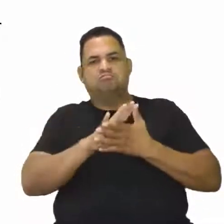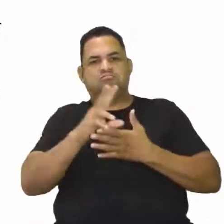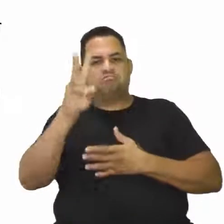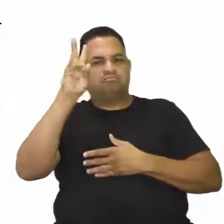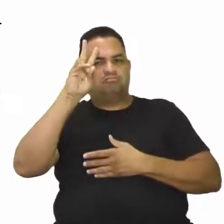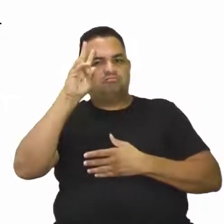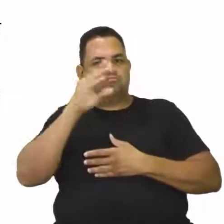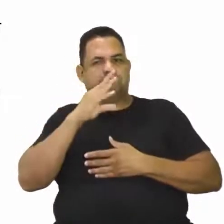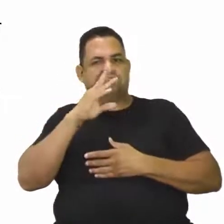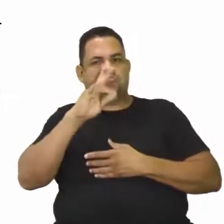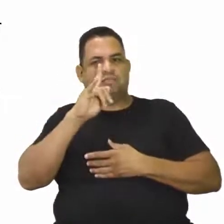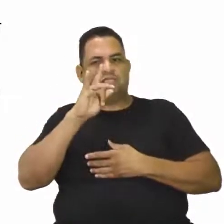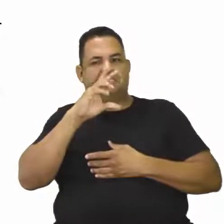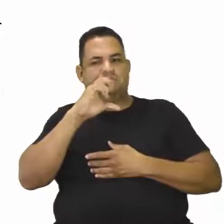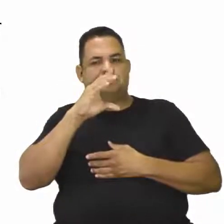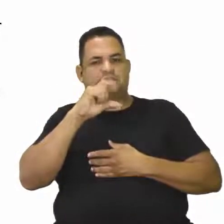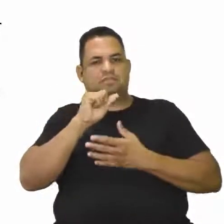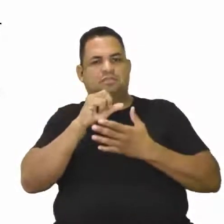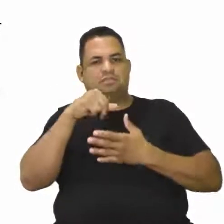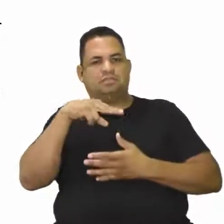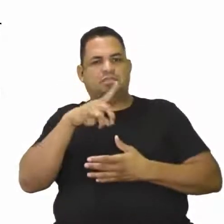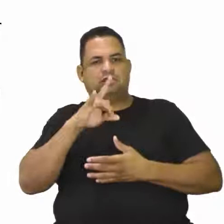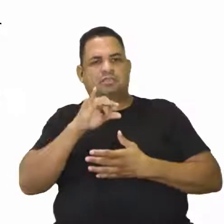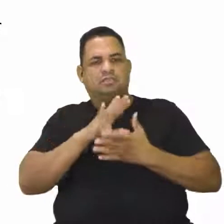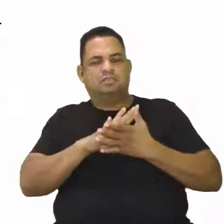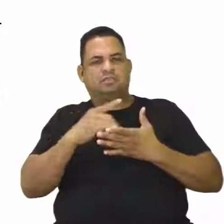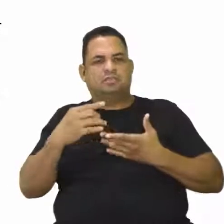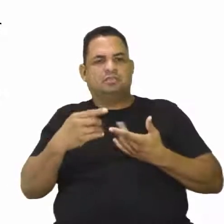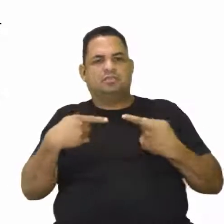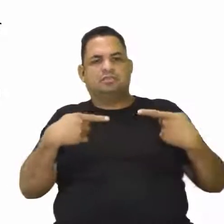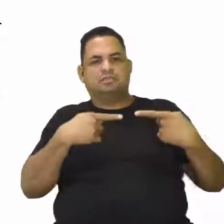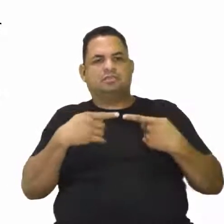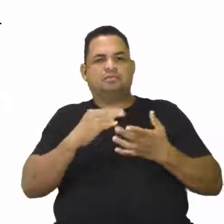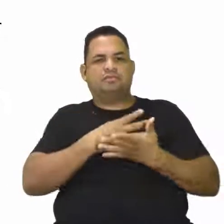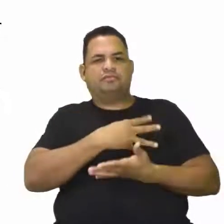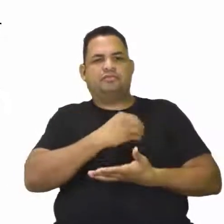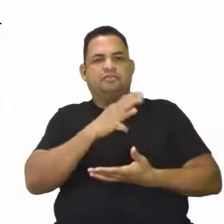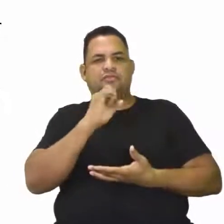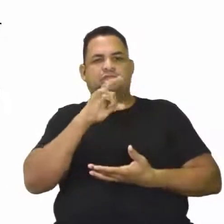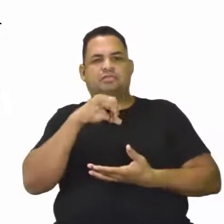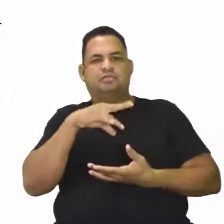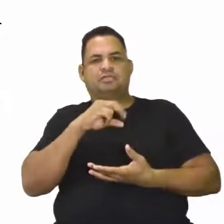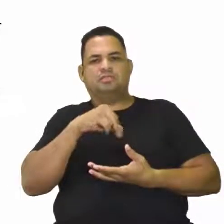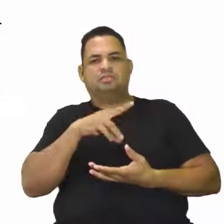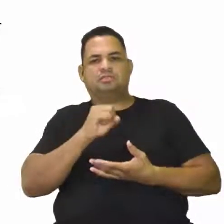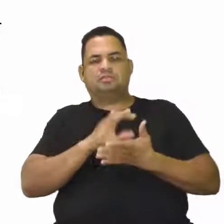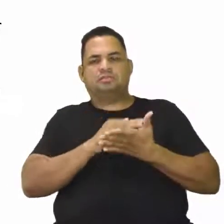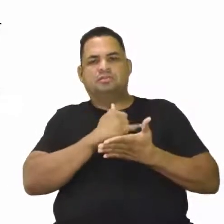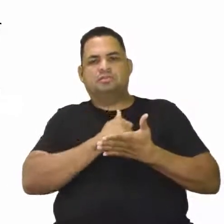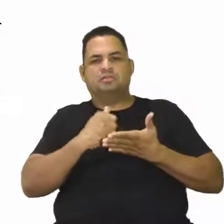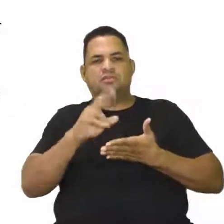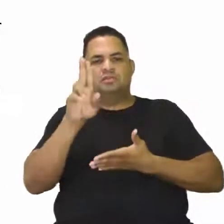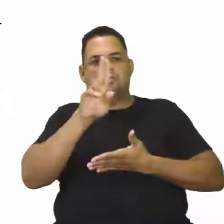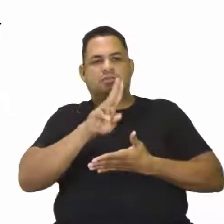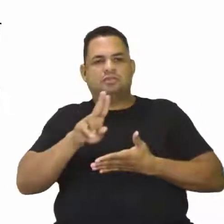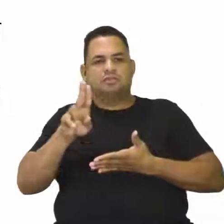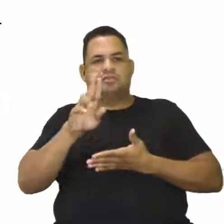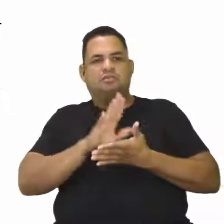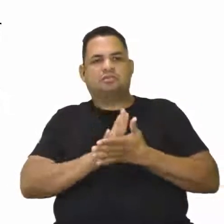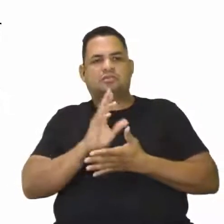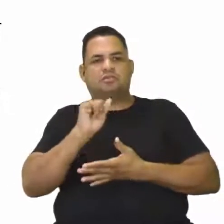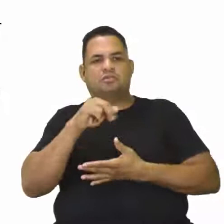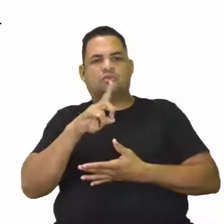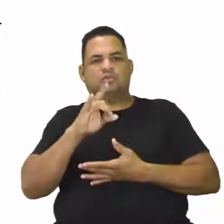da Plácida Linero, relacionadas ao seu filho Santiago Nazar. Nessa introdução, o uso da expressão